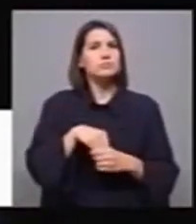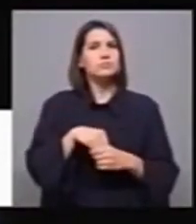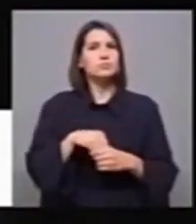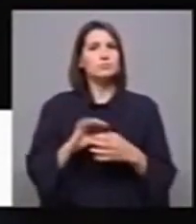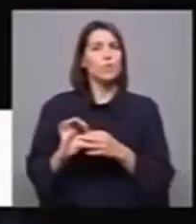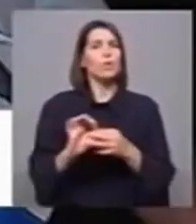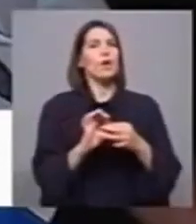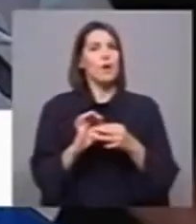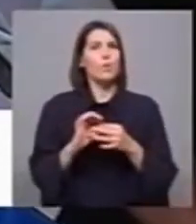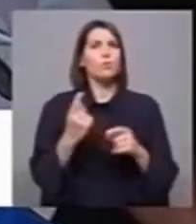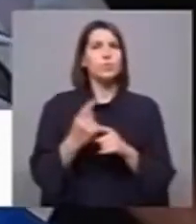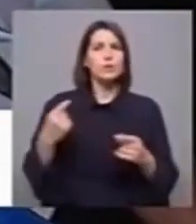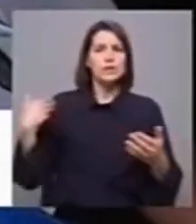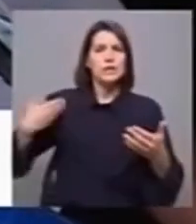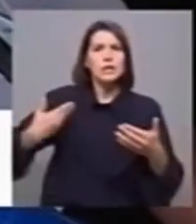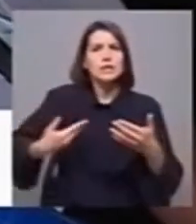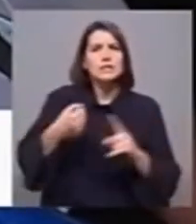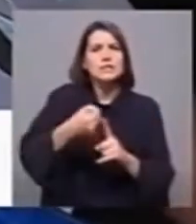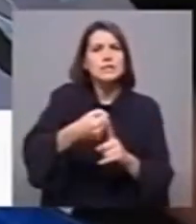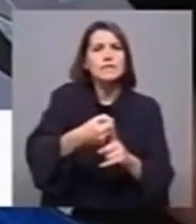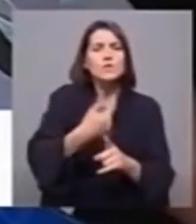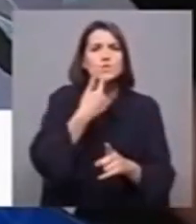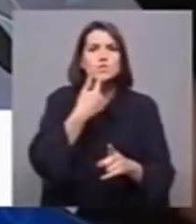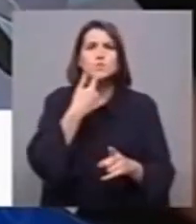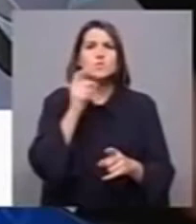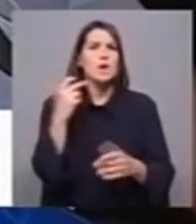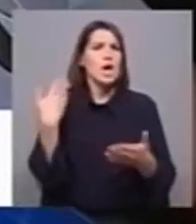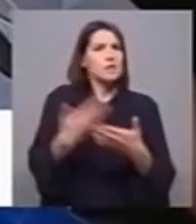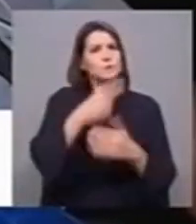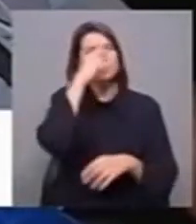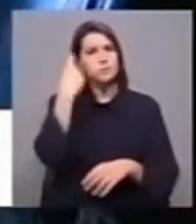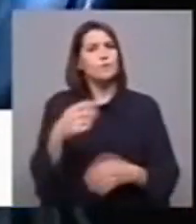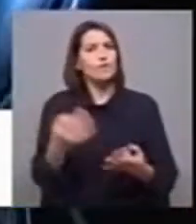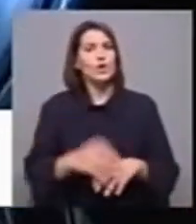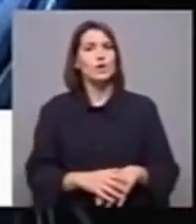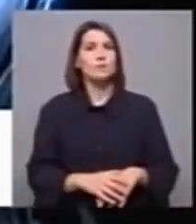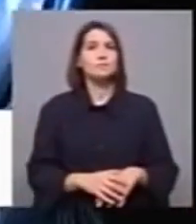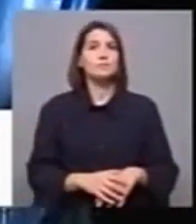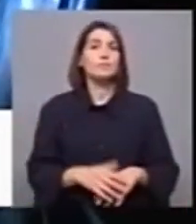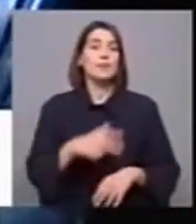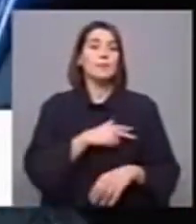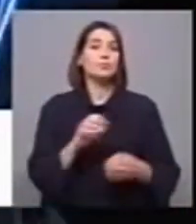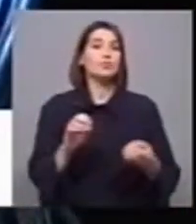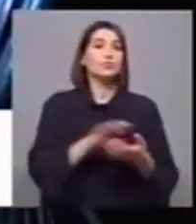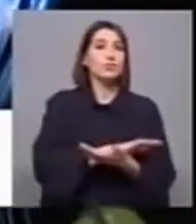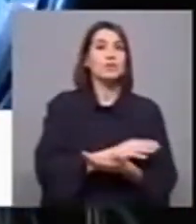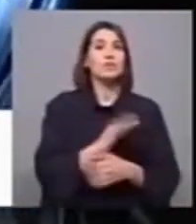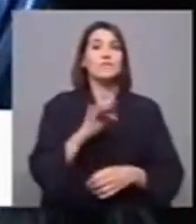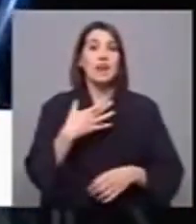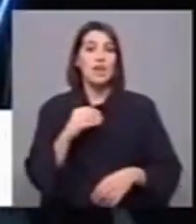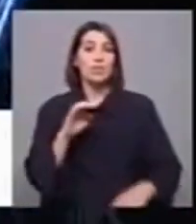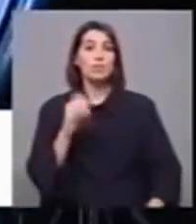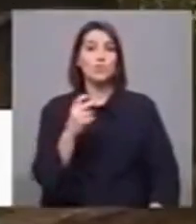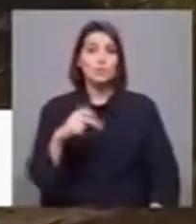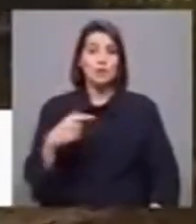que tem enfrentado tantos desafios e tantos neofascistas muito gratos utilizar na quarta Edição do prémio de jornalismo Fernando de